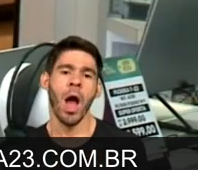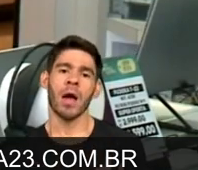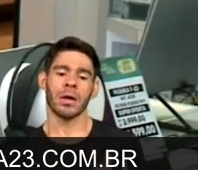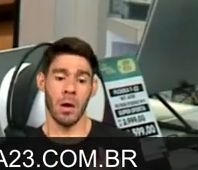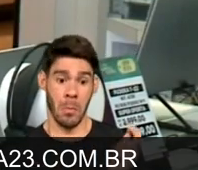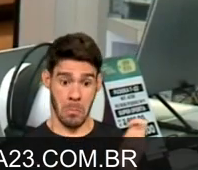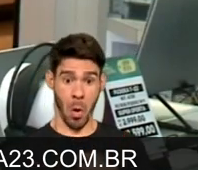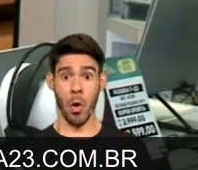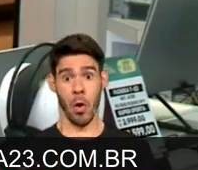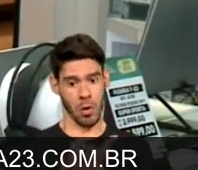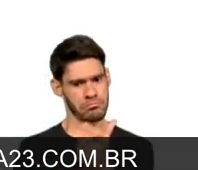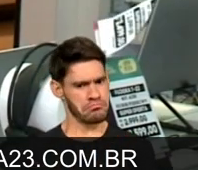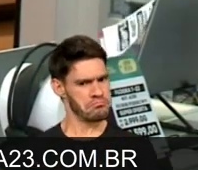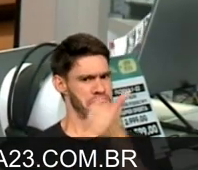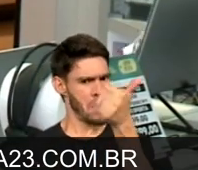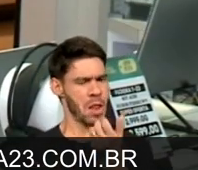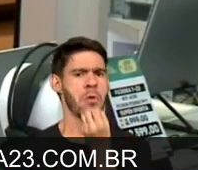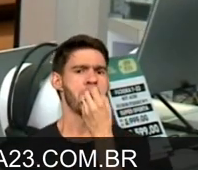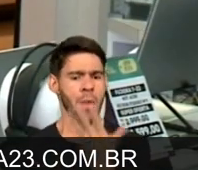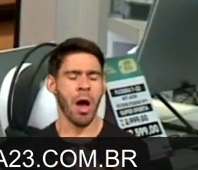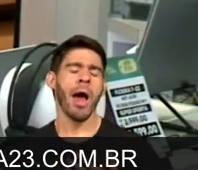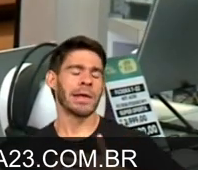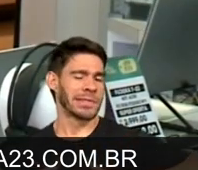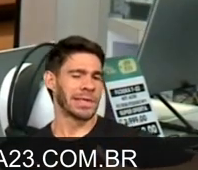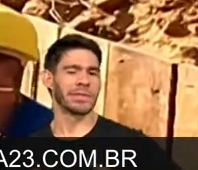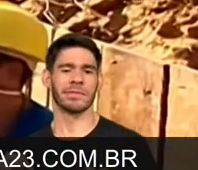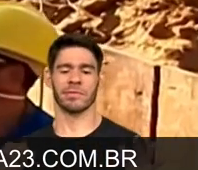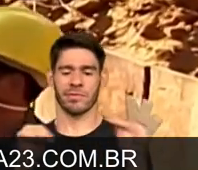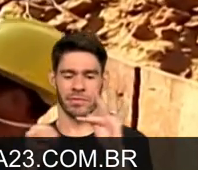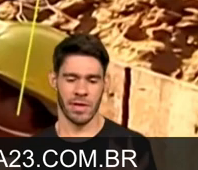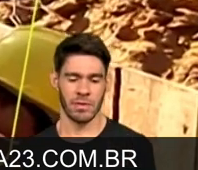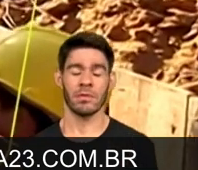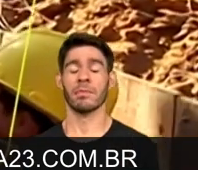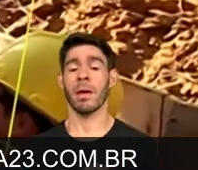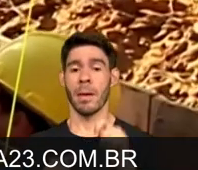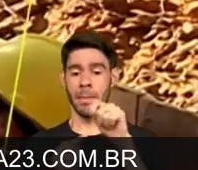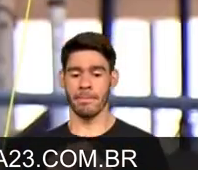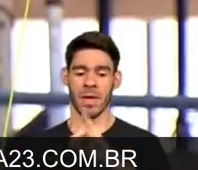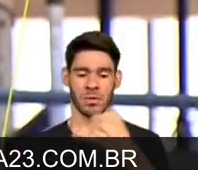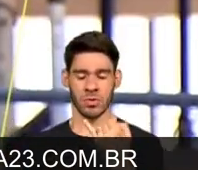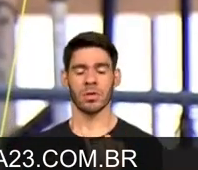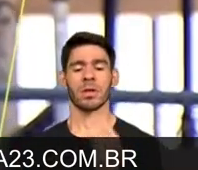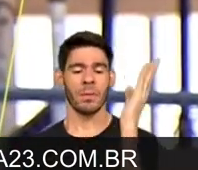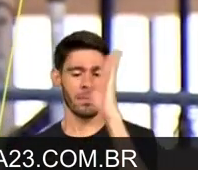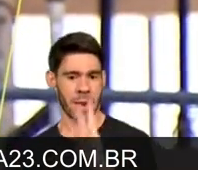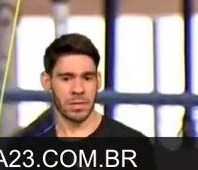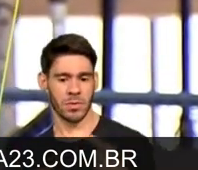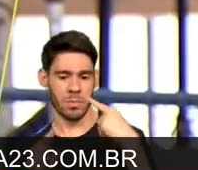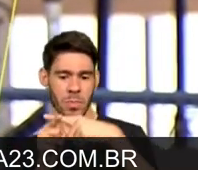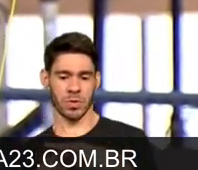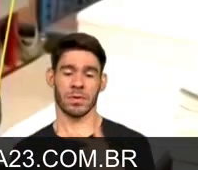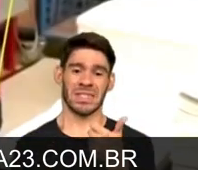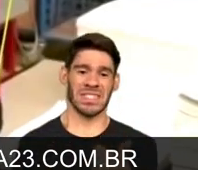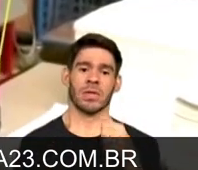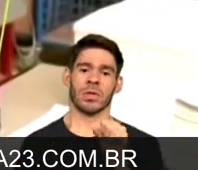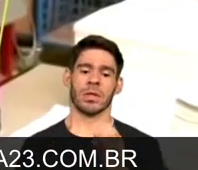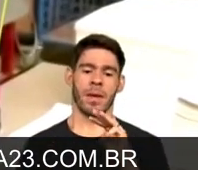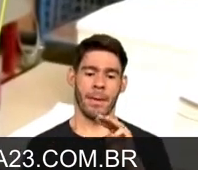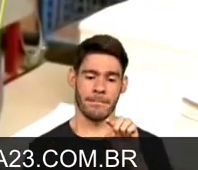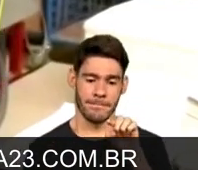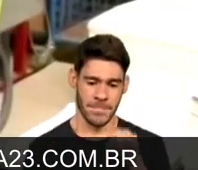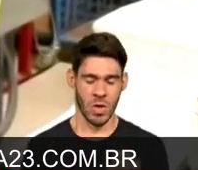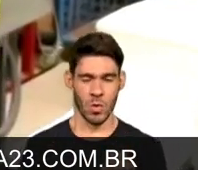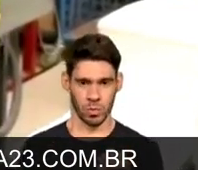maior, né? Então é muito bom, estou muito satisfeito, estou muito feliz. Em janeiro, o Brasil registrou saldo positivo de mais de 180